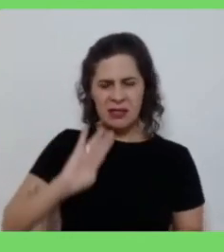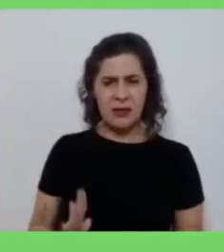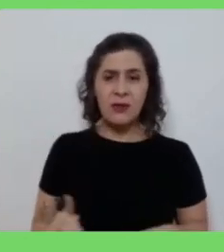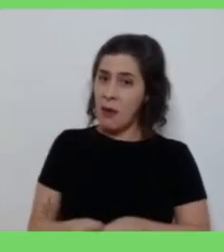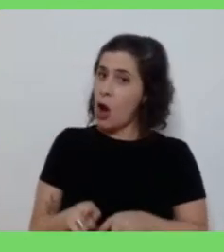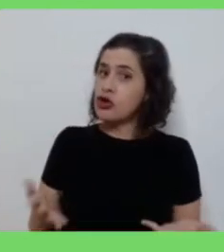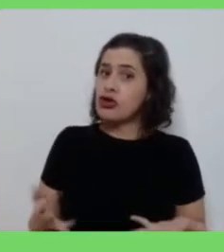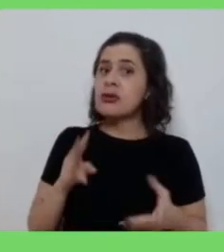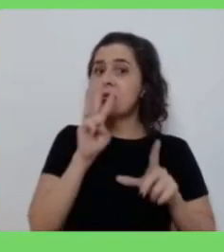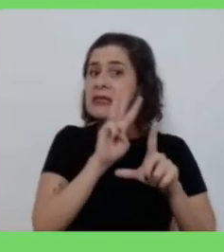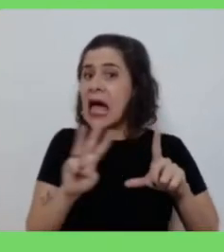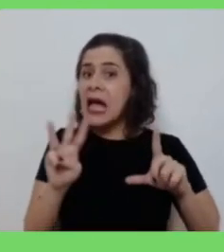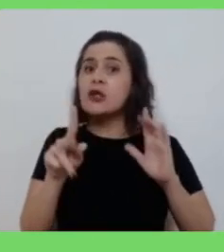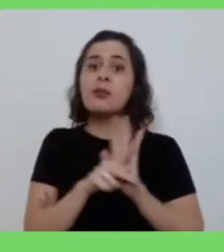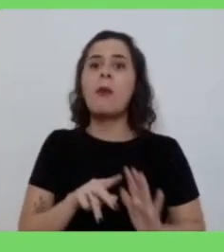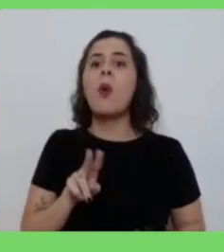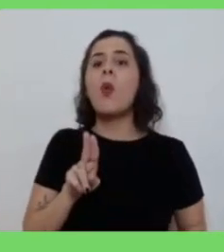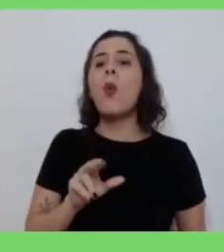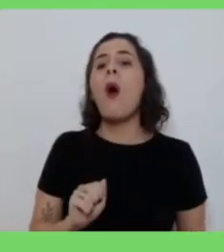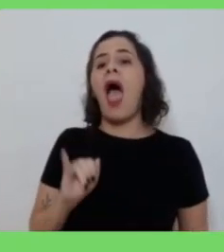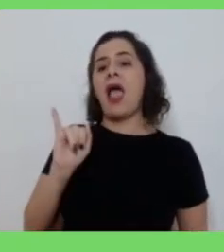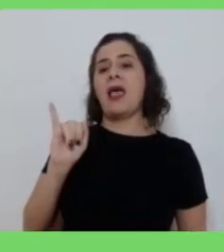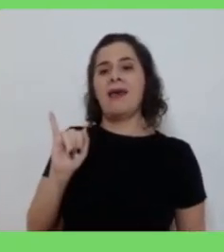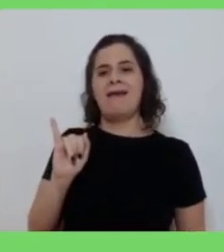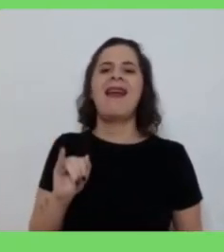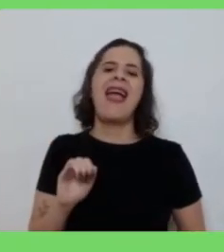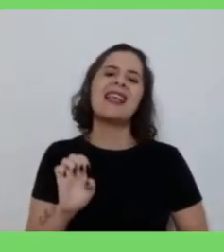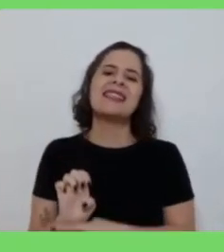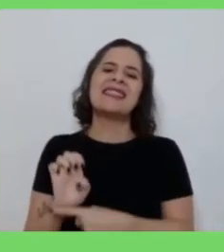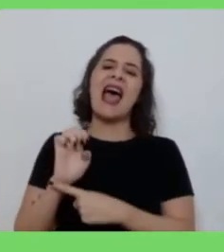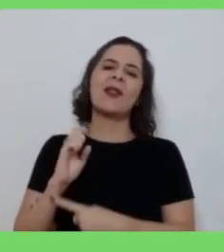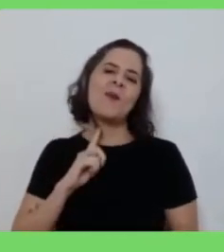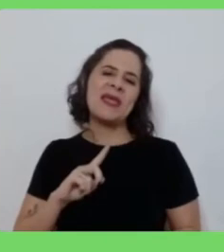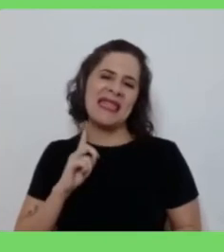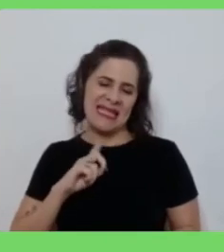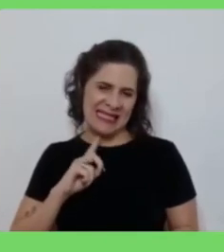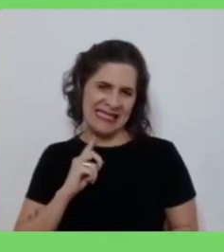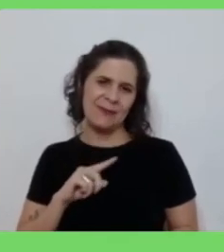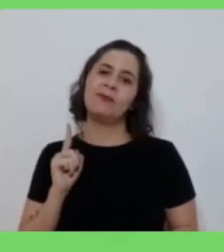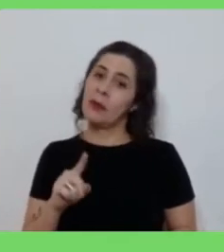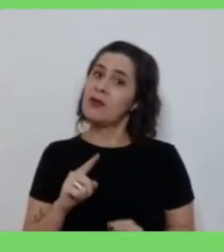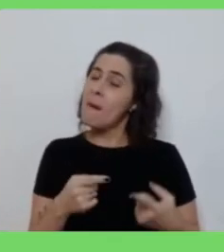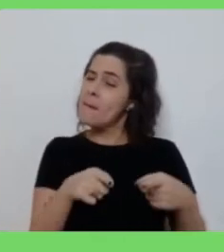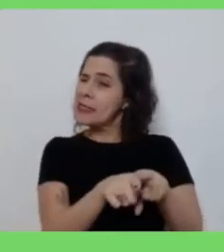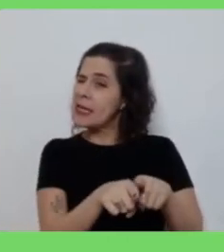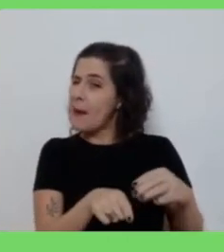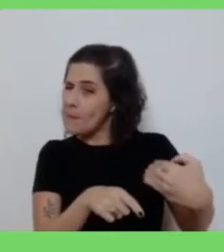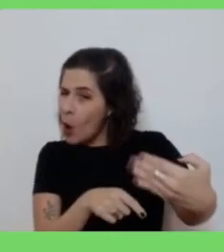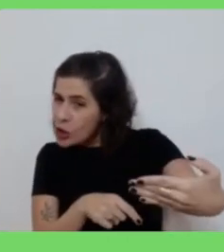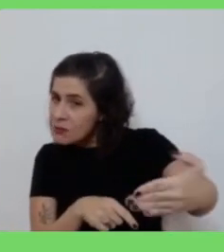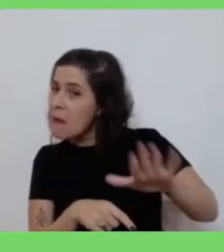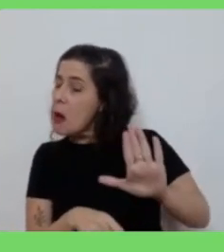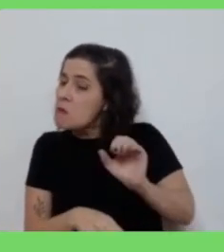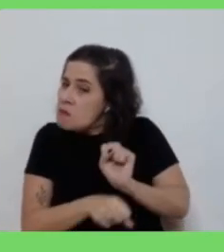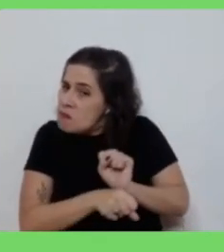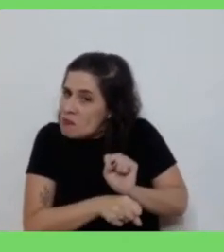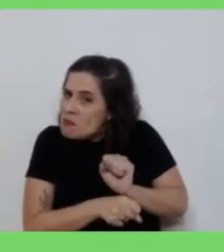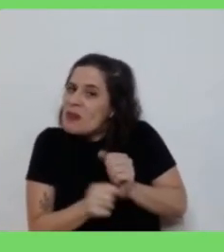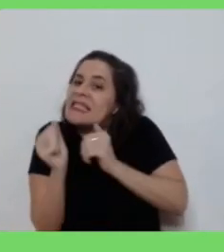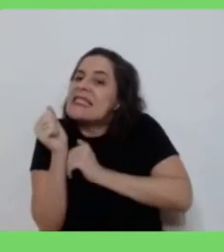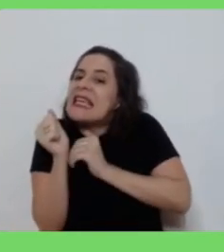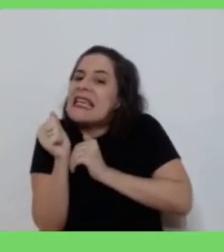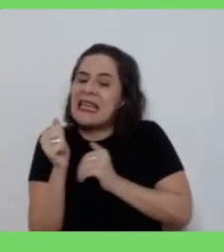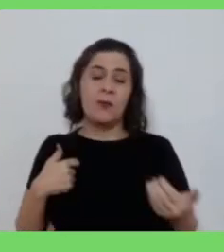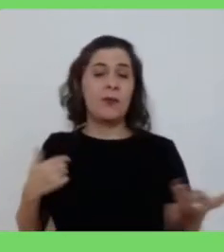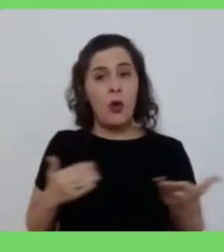do Jornal Estado de Minas e a gente deve anunciar uma nova parceria em breve ainda mas a gente tá segurando um pouco essa informação eu atualmente também tô como